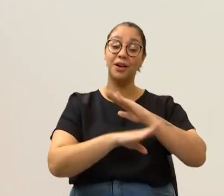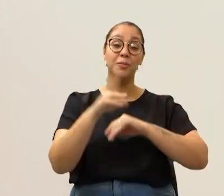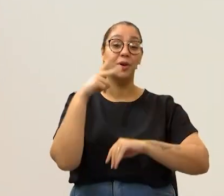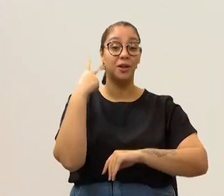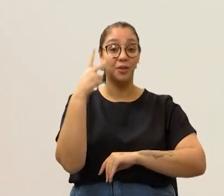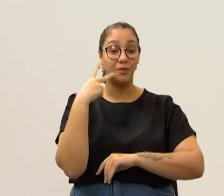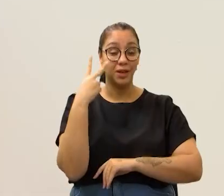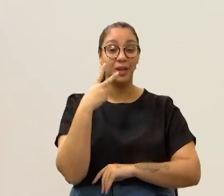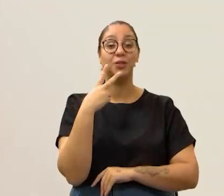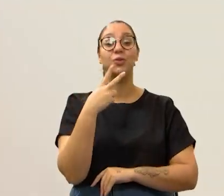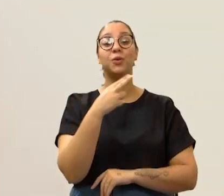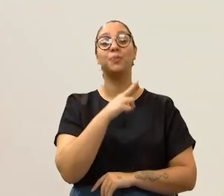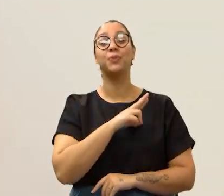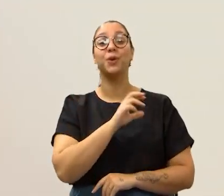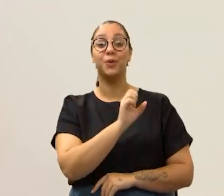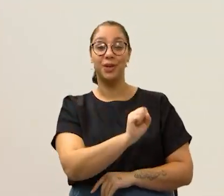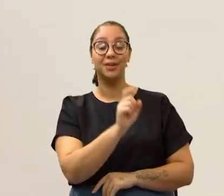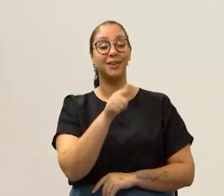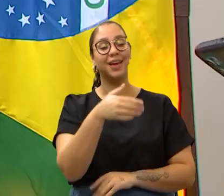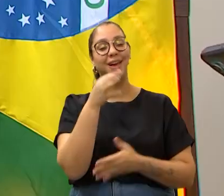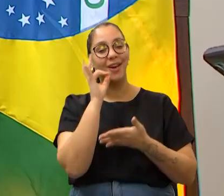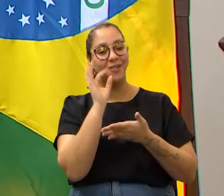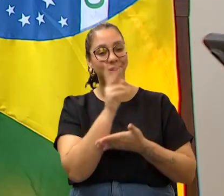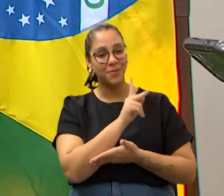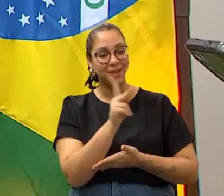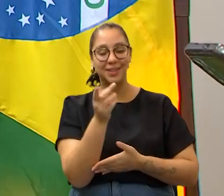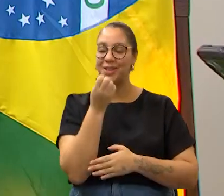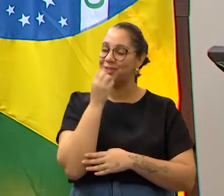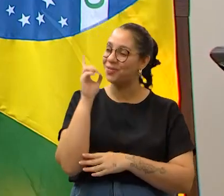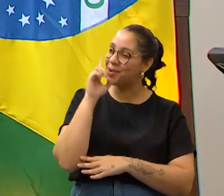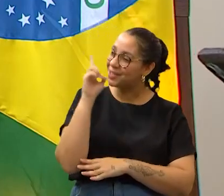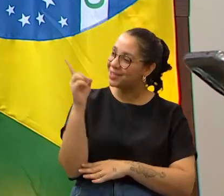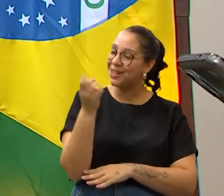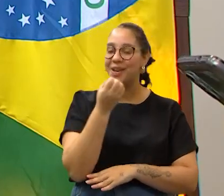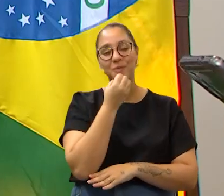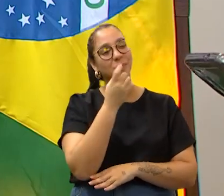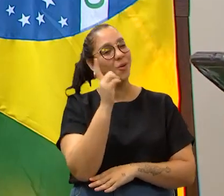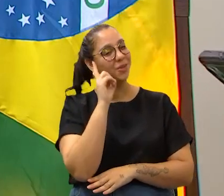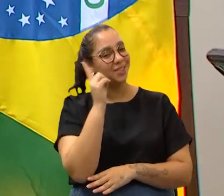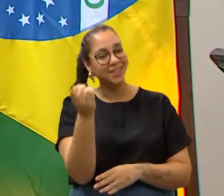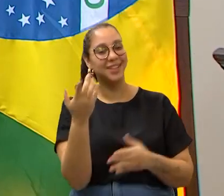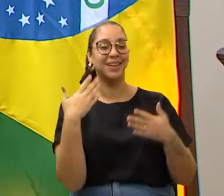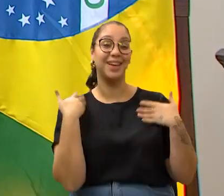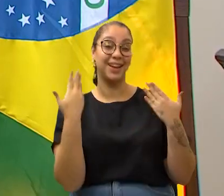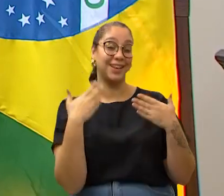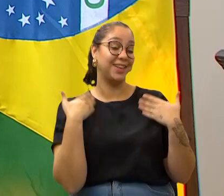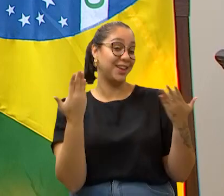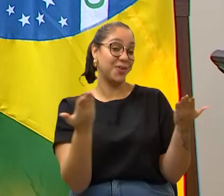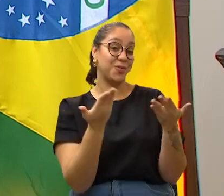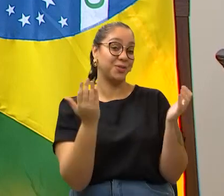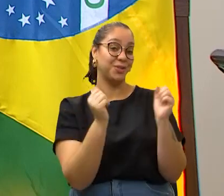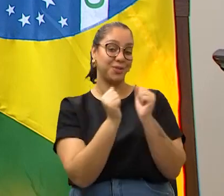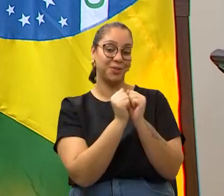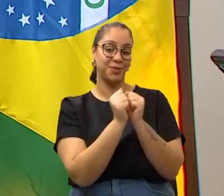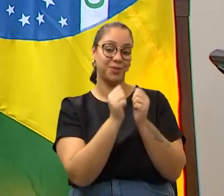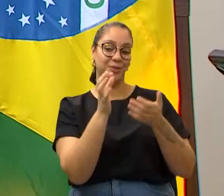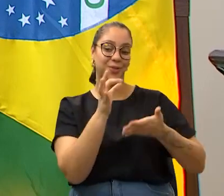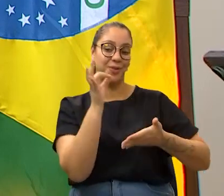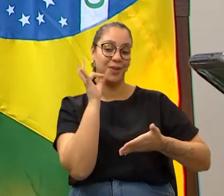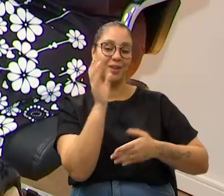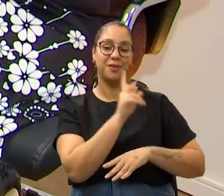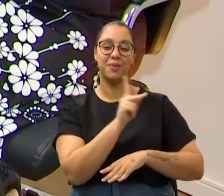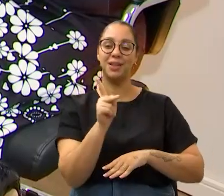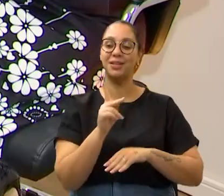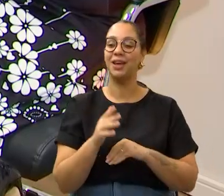Campinas, o vereador Luiz Rossini, no Café com o Presidente. Bom dia, presidente. Bom dia, uma alegria estar aqui falando com você nesse Café com o